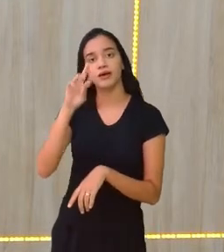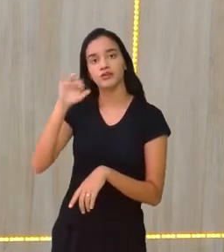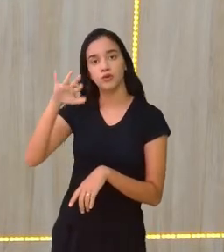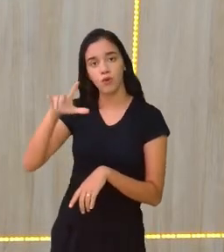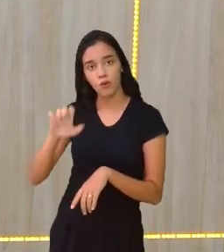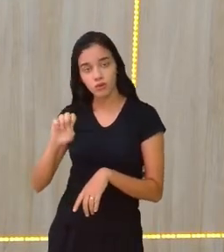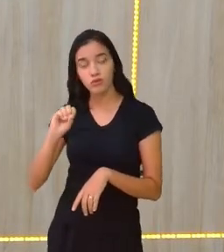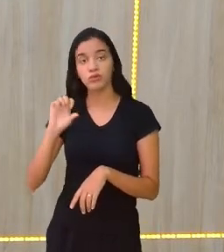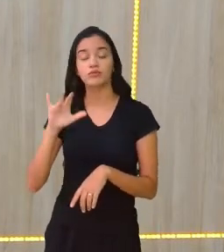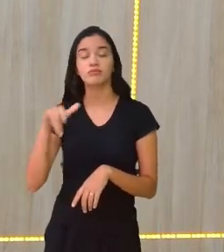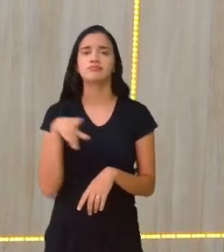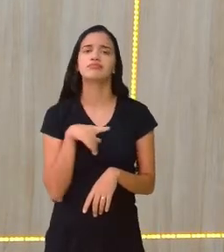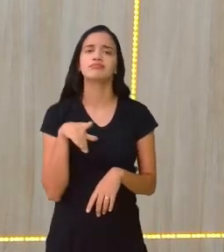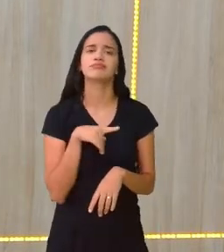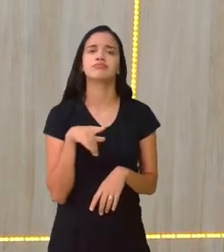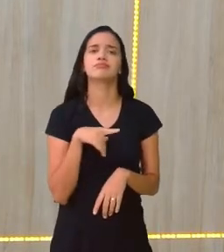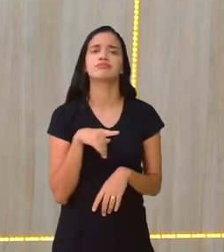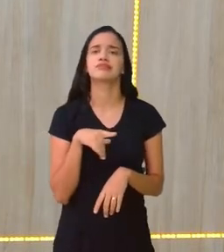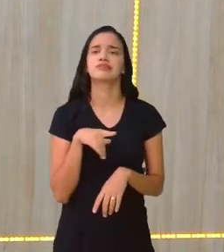derivados propiciam